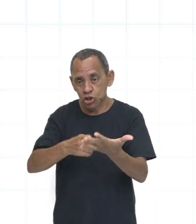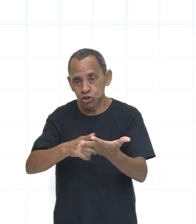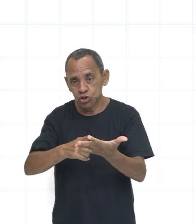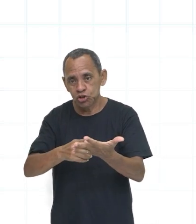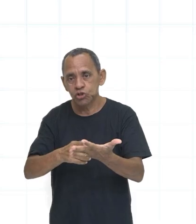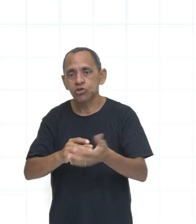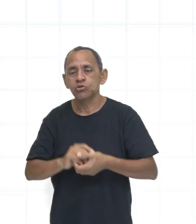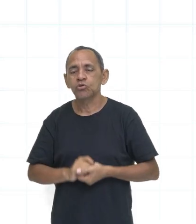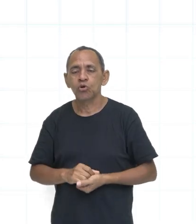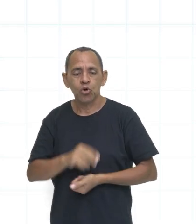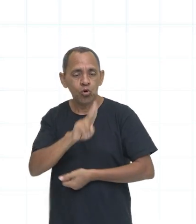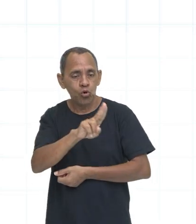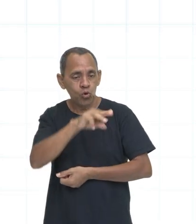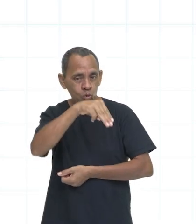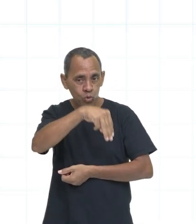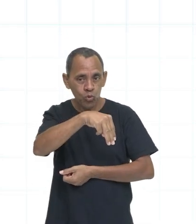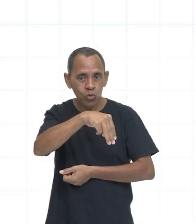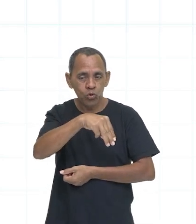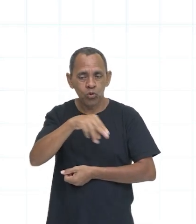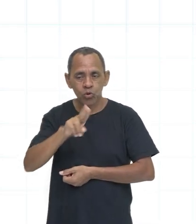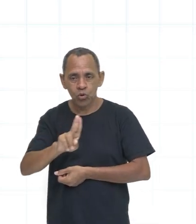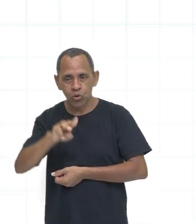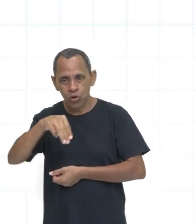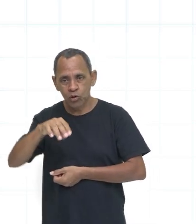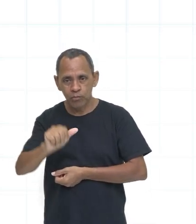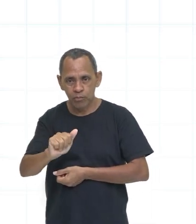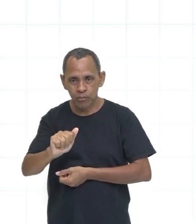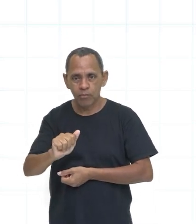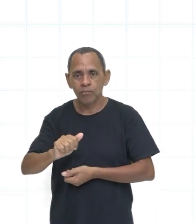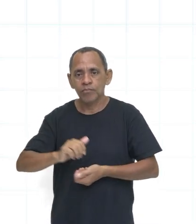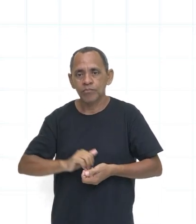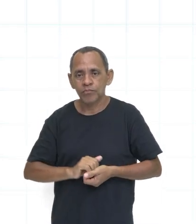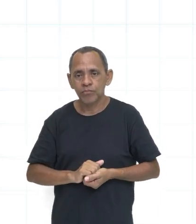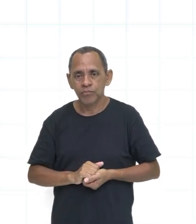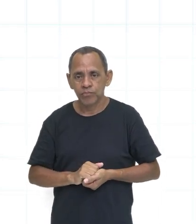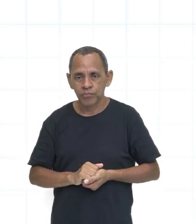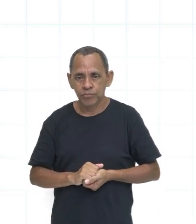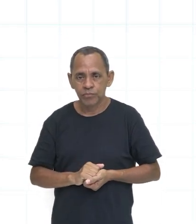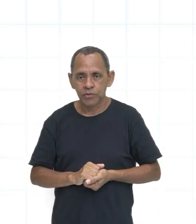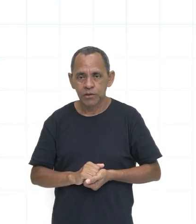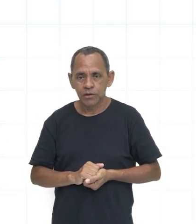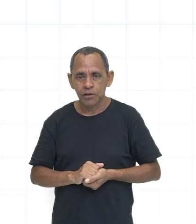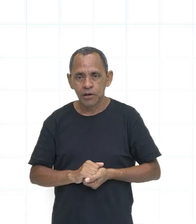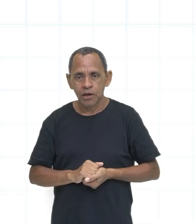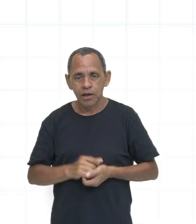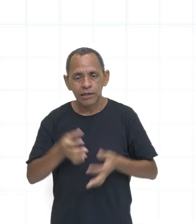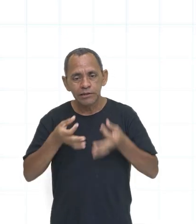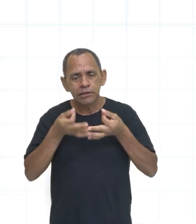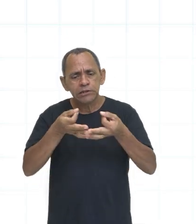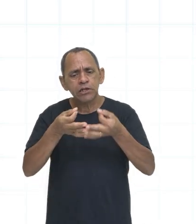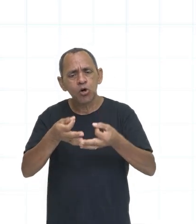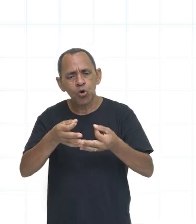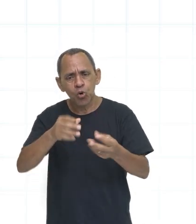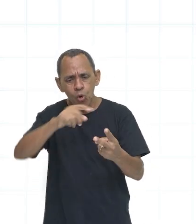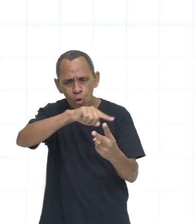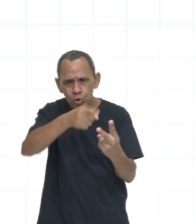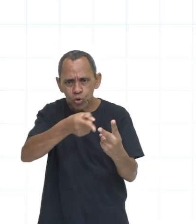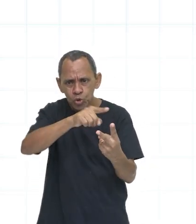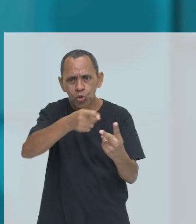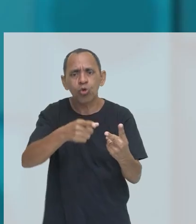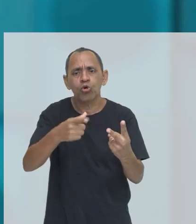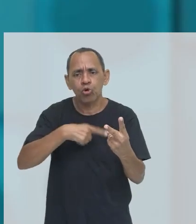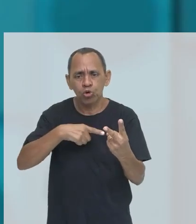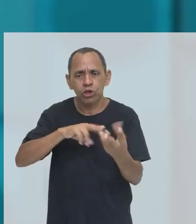como uma. Repare que os 2 têm a mesma tradução, tá? O mesmo significado. No